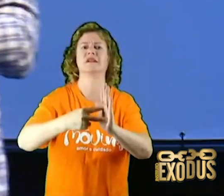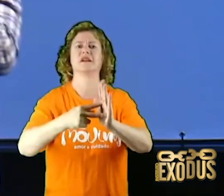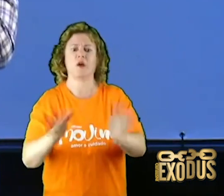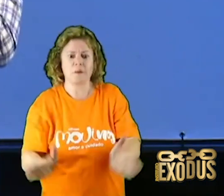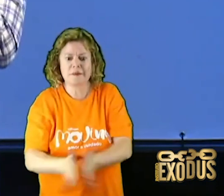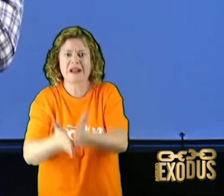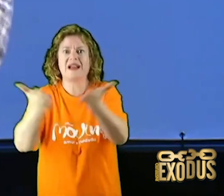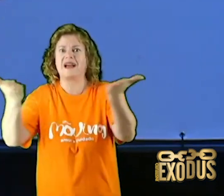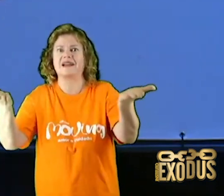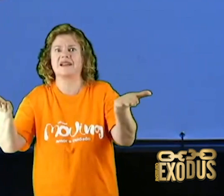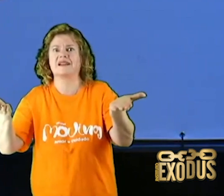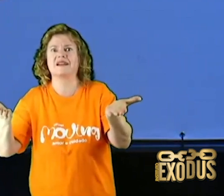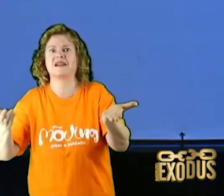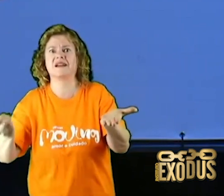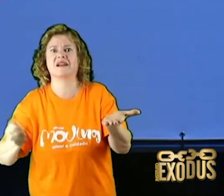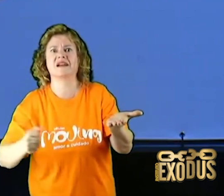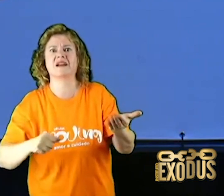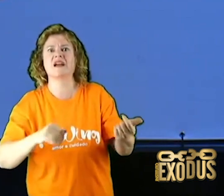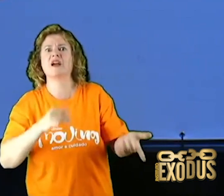anomalia, é uma